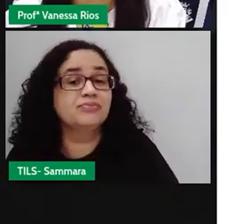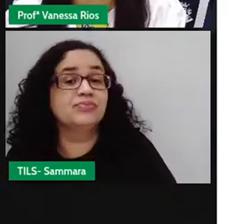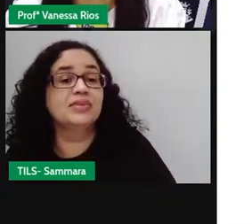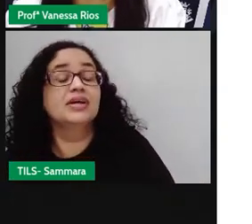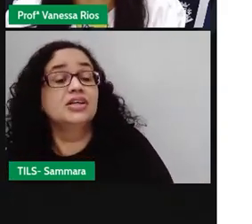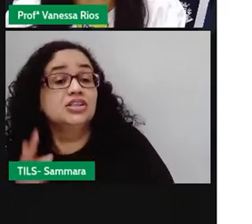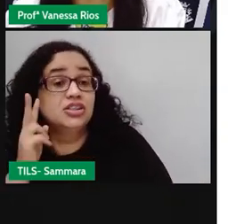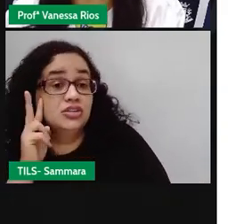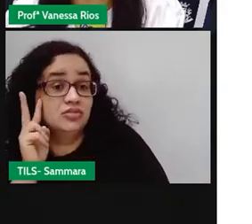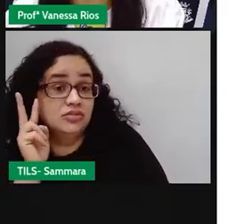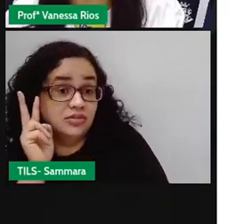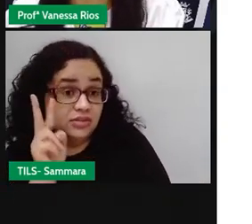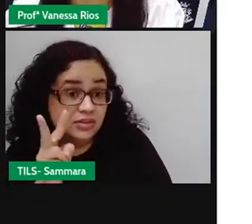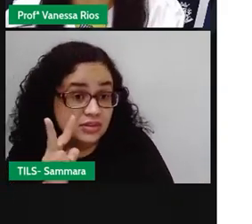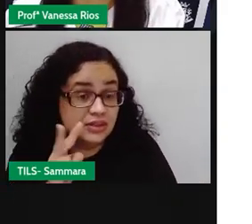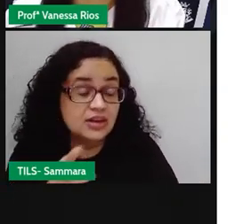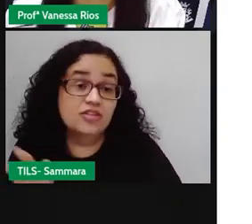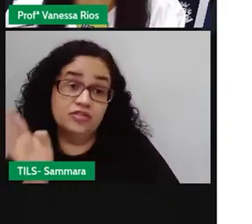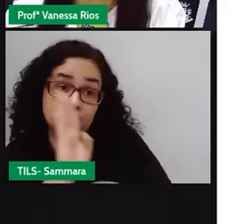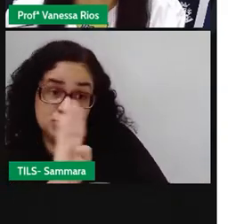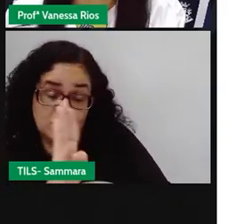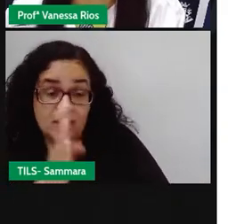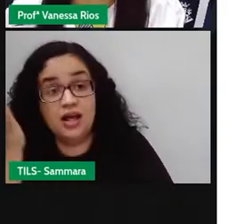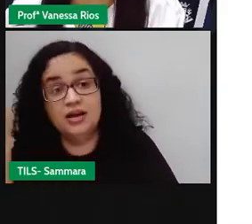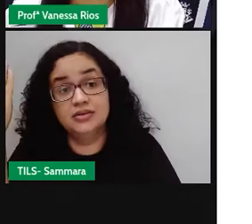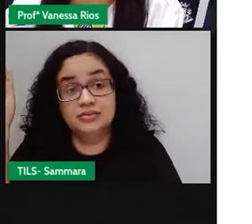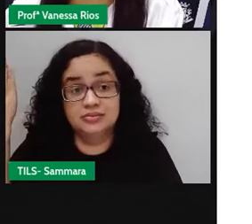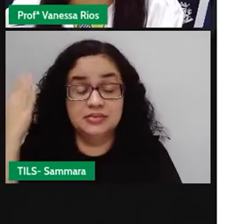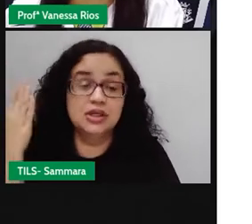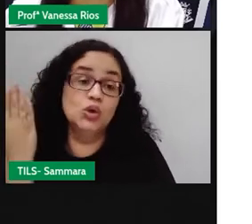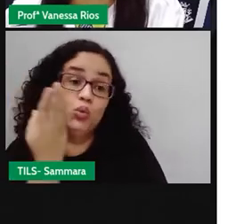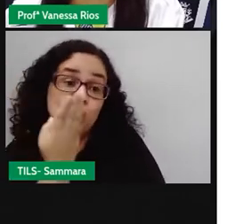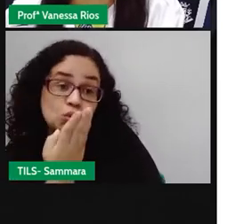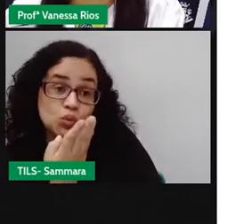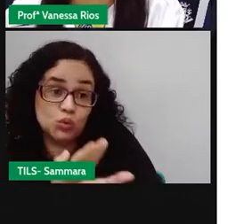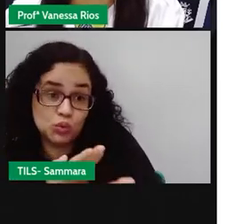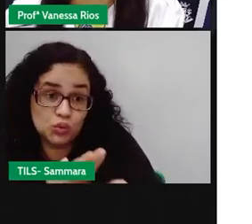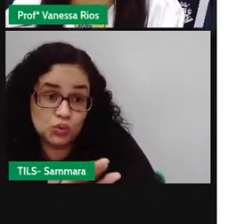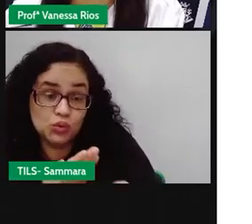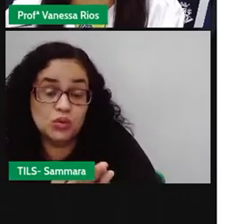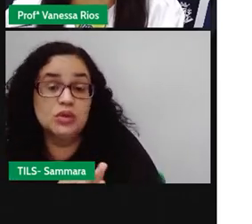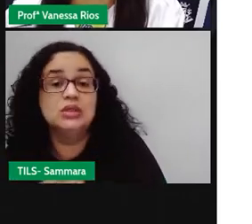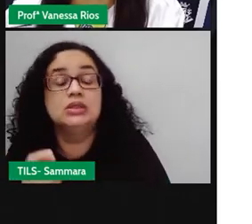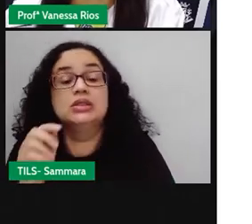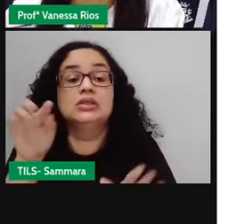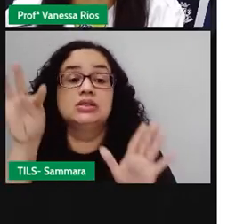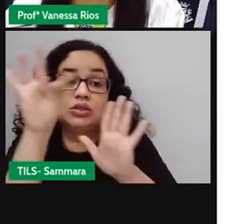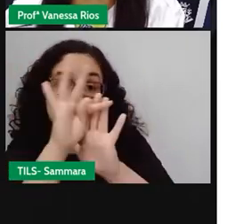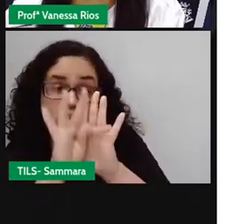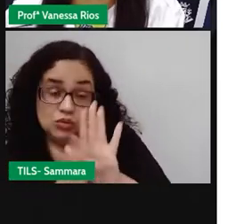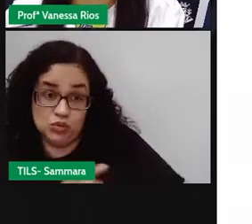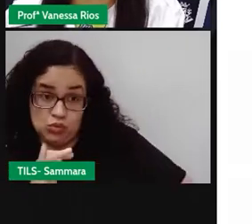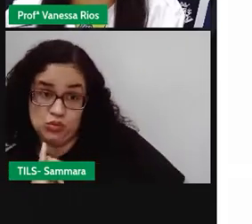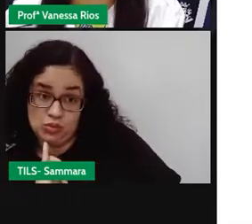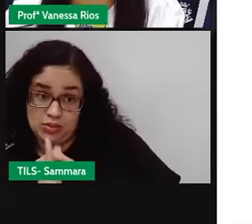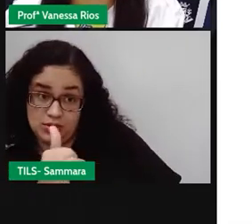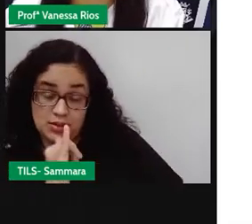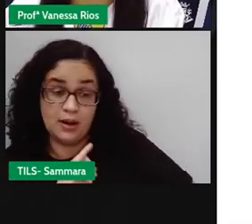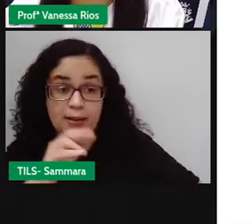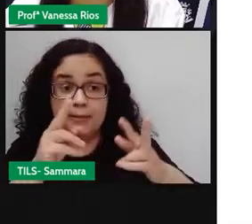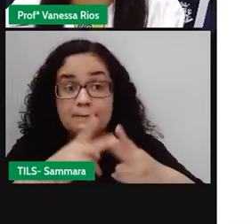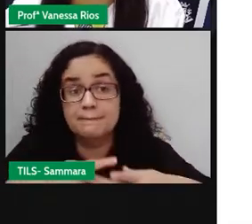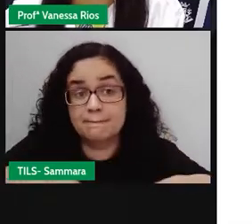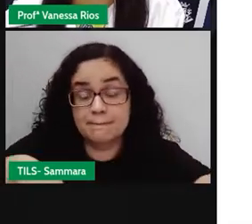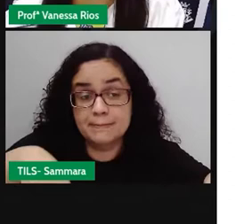A gente já vem aí em algumas videoaulas, não é? Estudando aí sobre o gênero textual contos